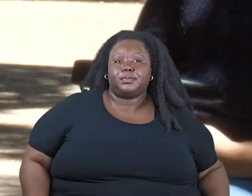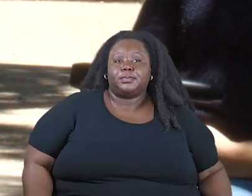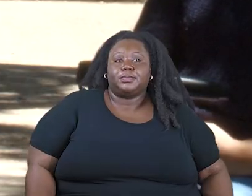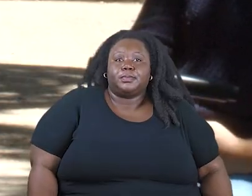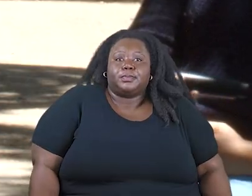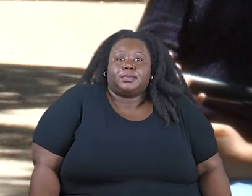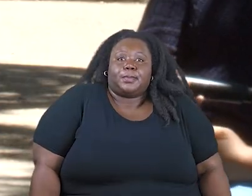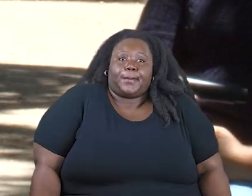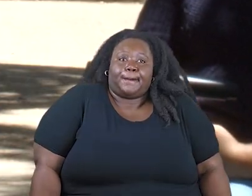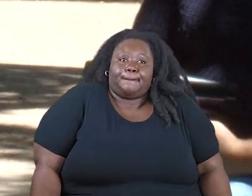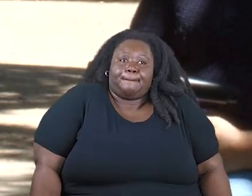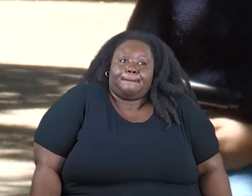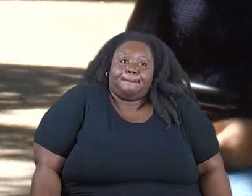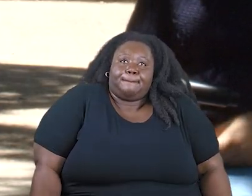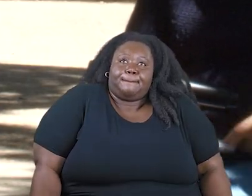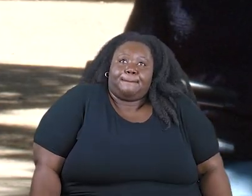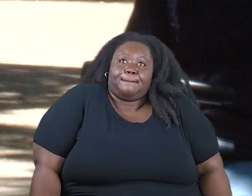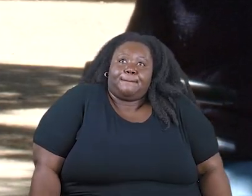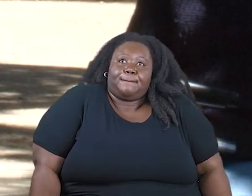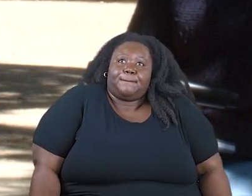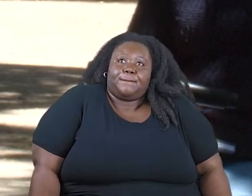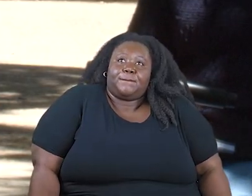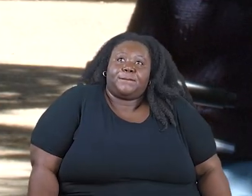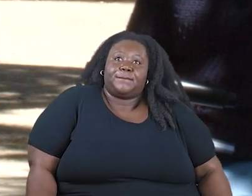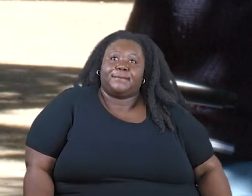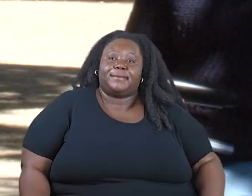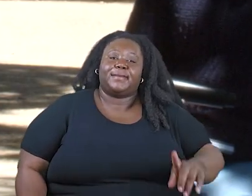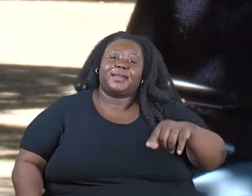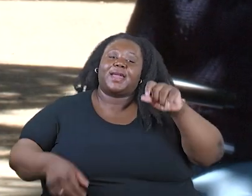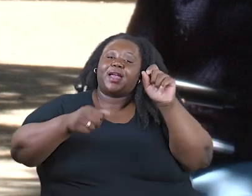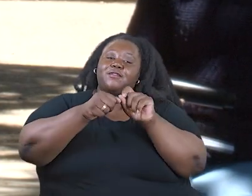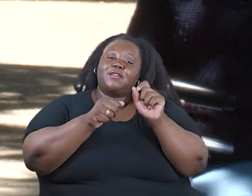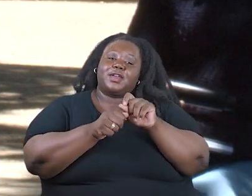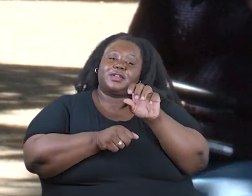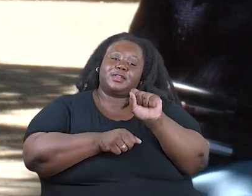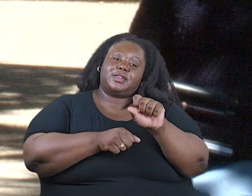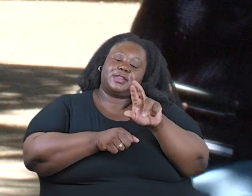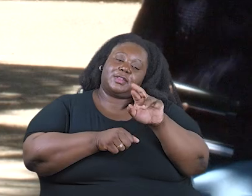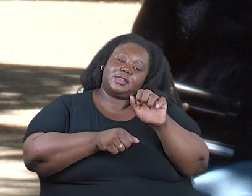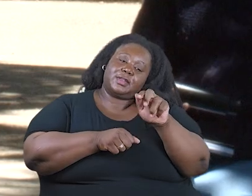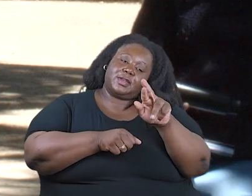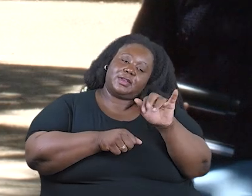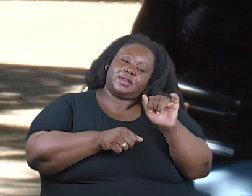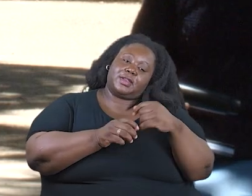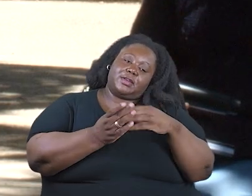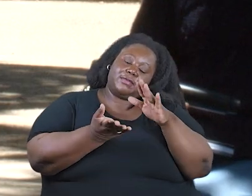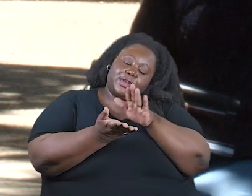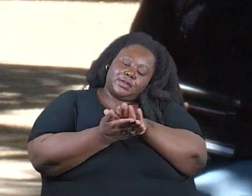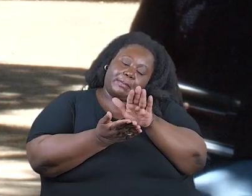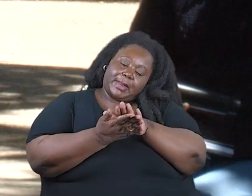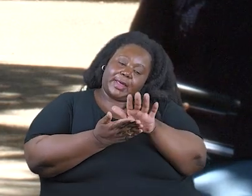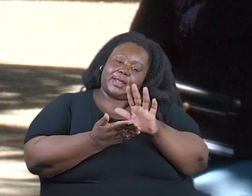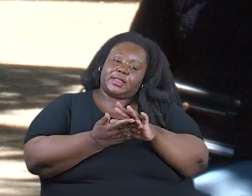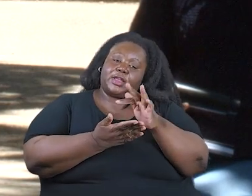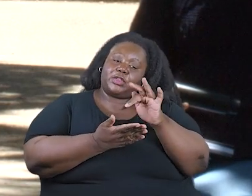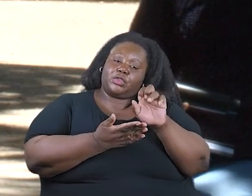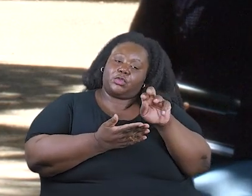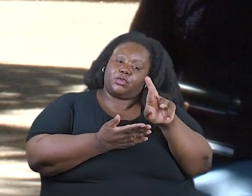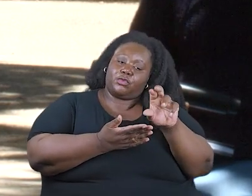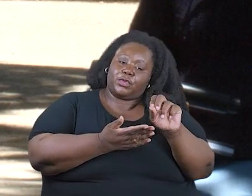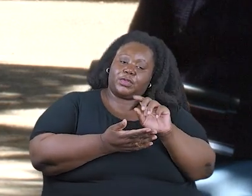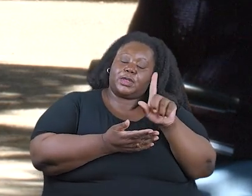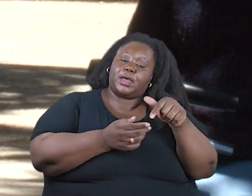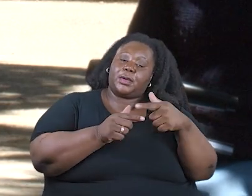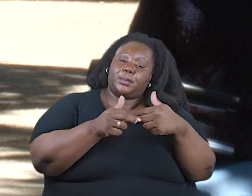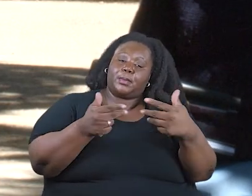Esse cartão postal aqui é feito serigrafia impressa sobre feltro, né? Que aí feltro